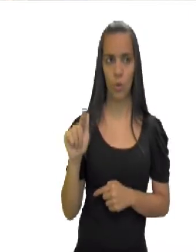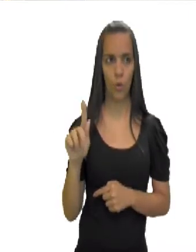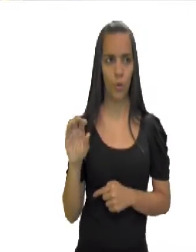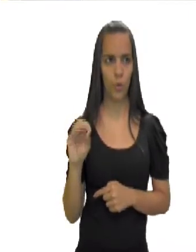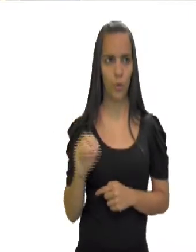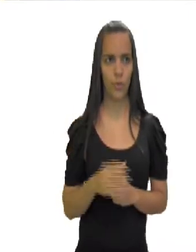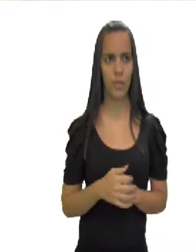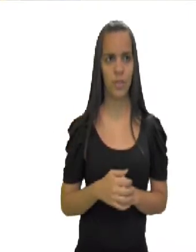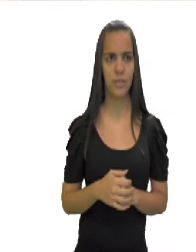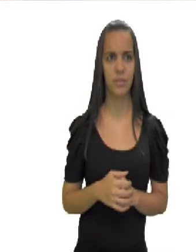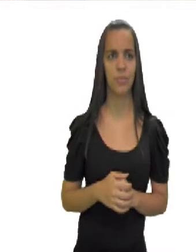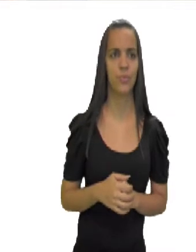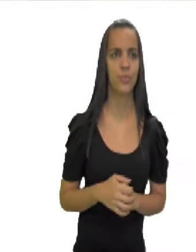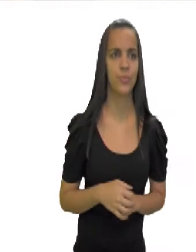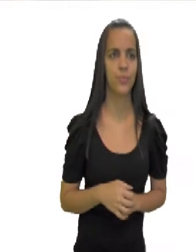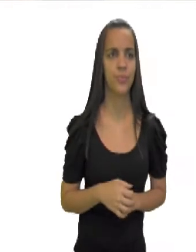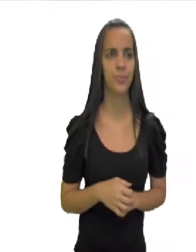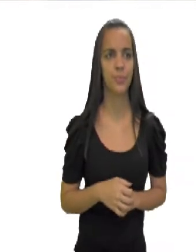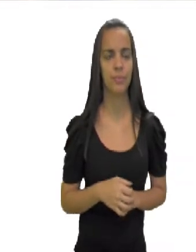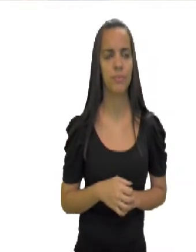do esôfago.